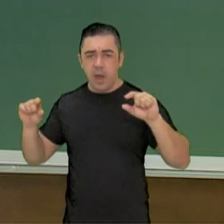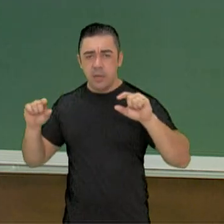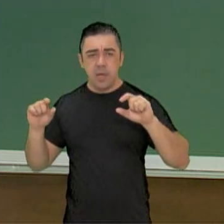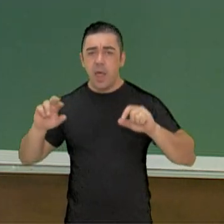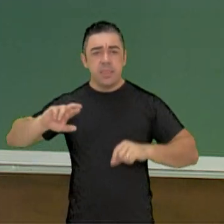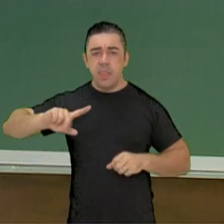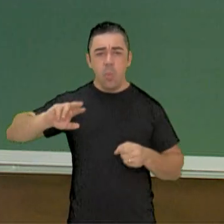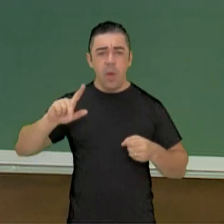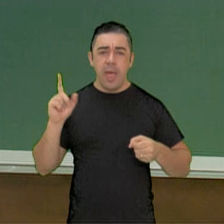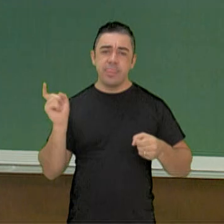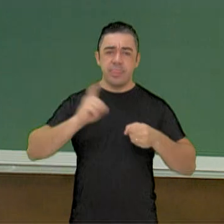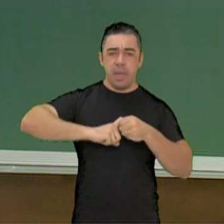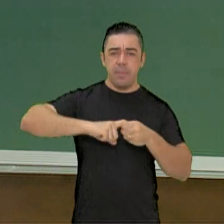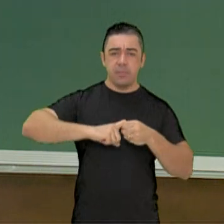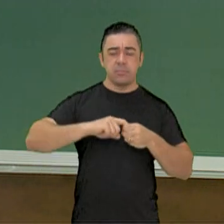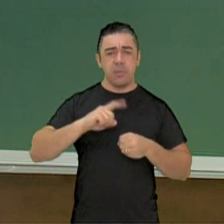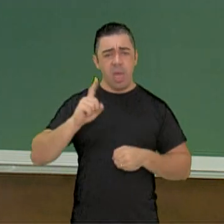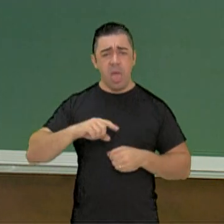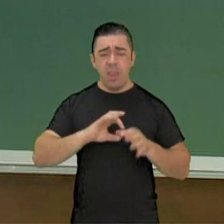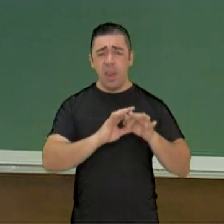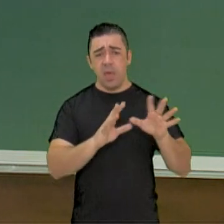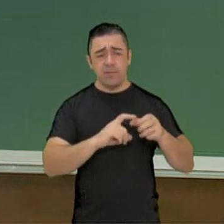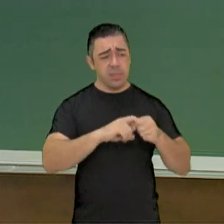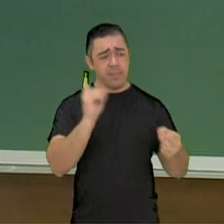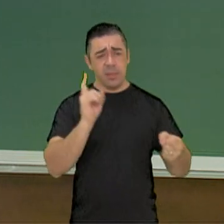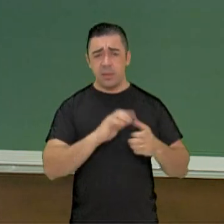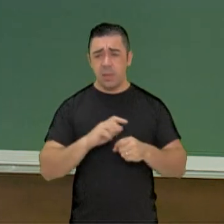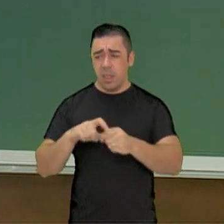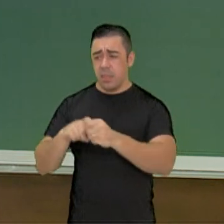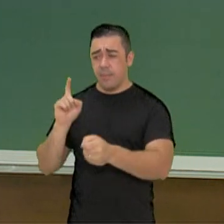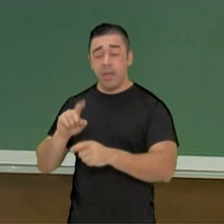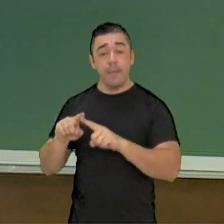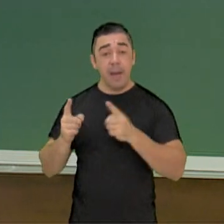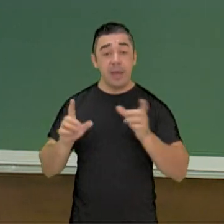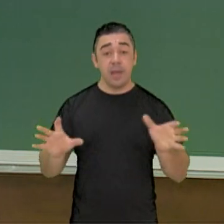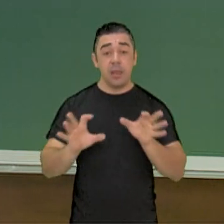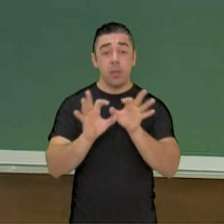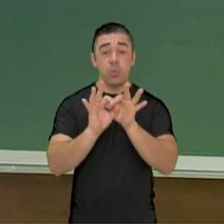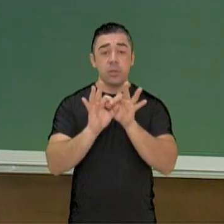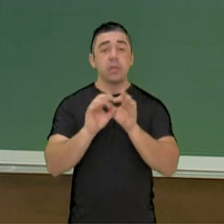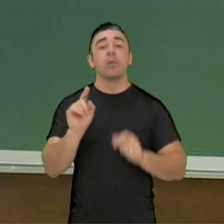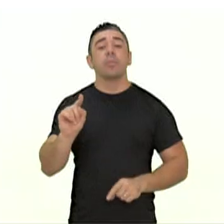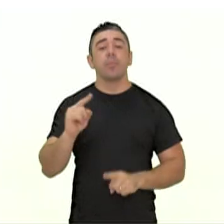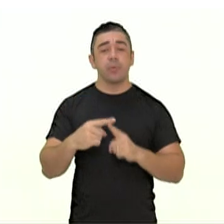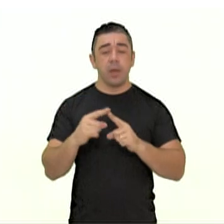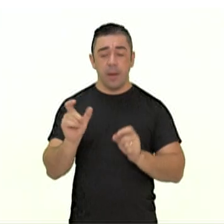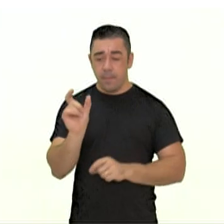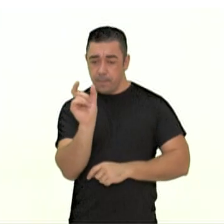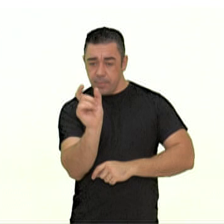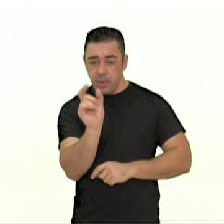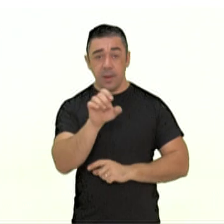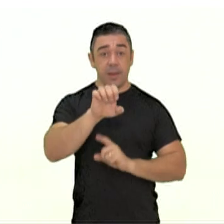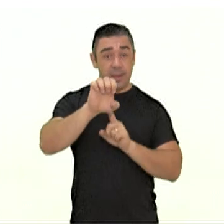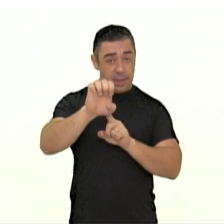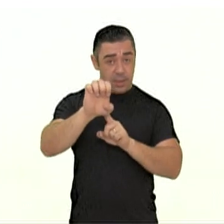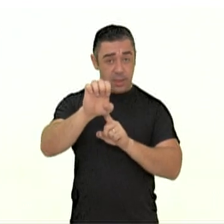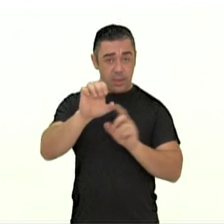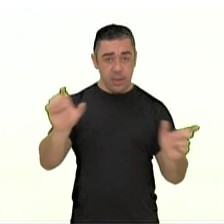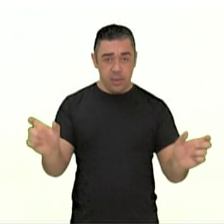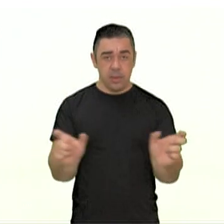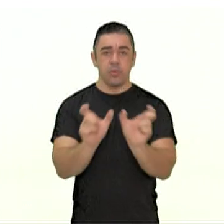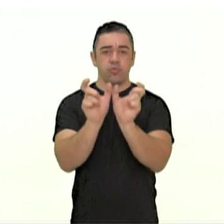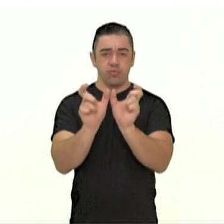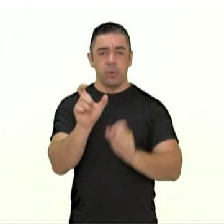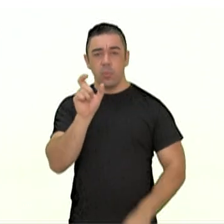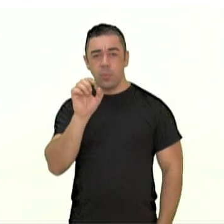não dependem ali uma da outra, mas estão sendo ligadas por uma conjunção, que aqui neste caso é a